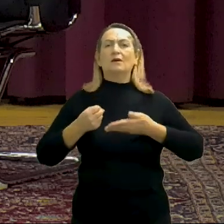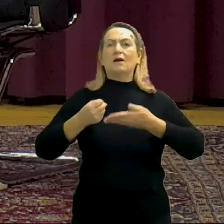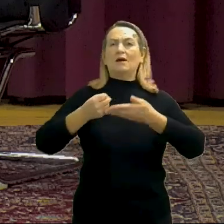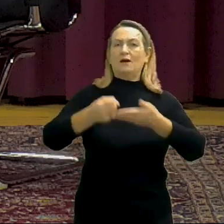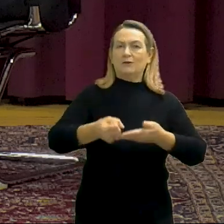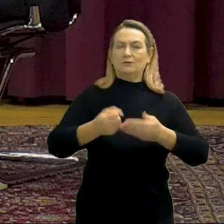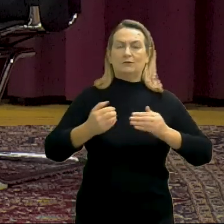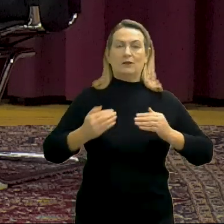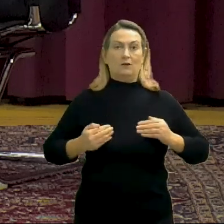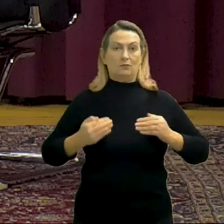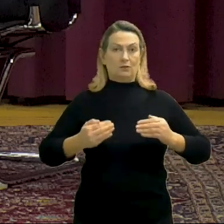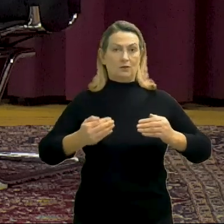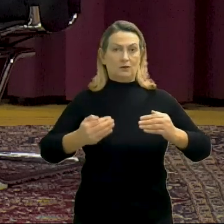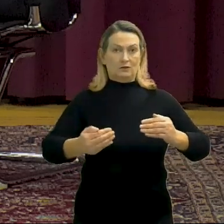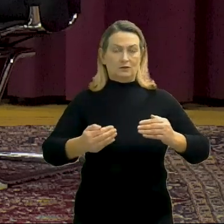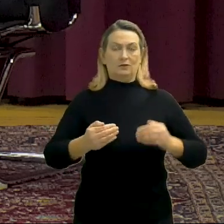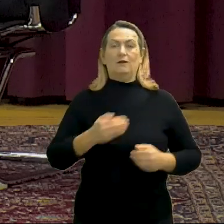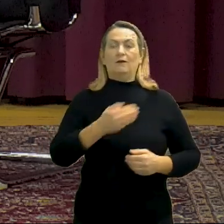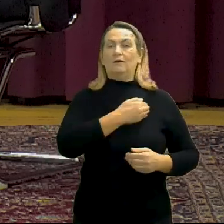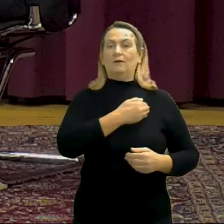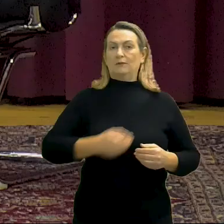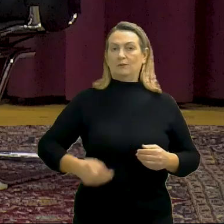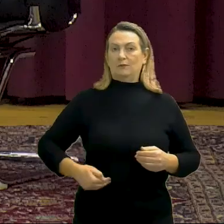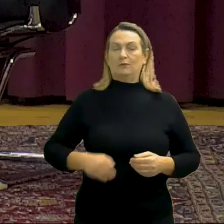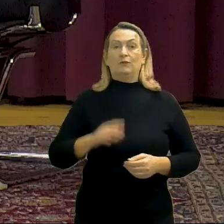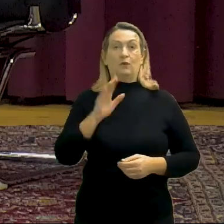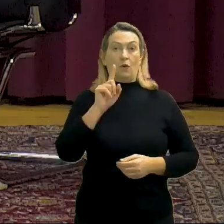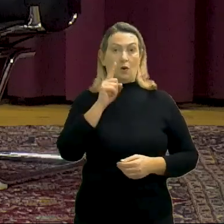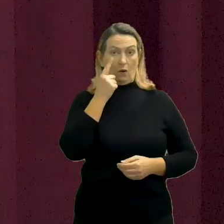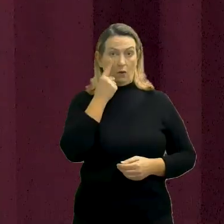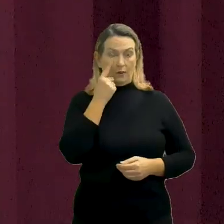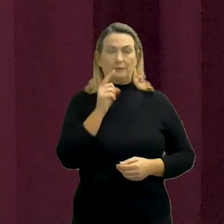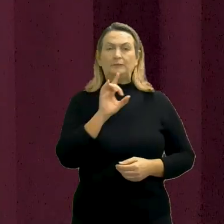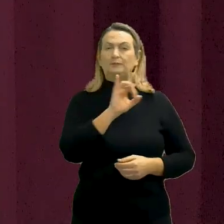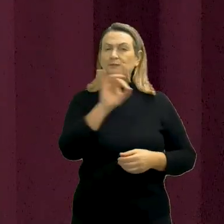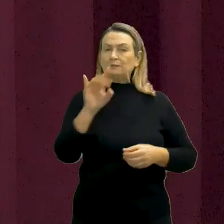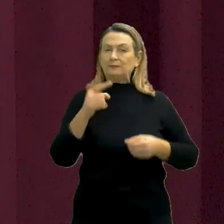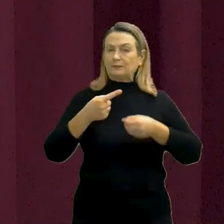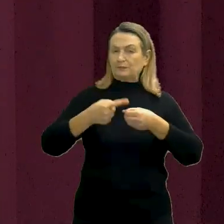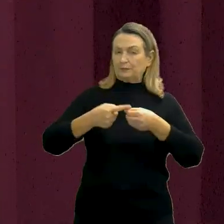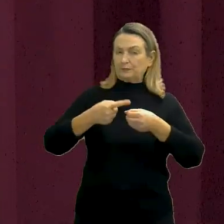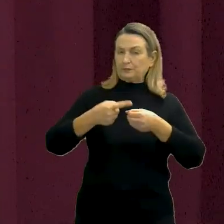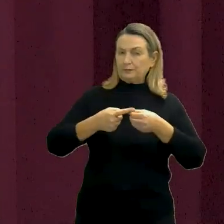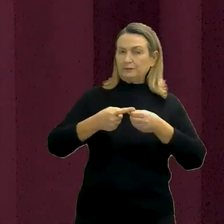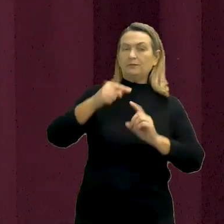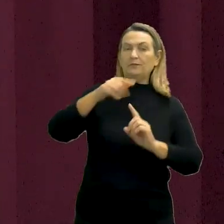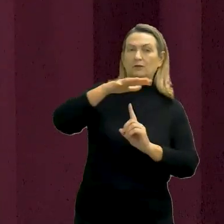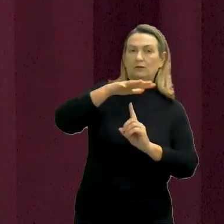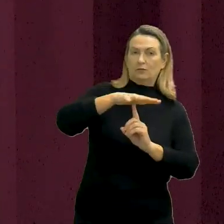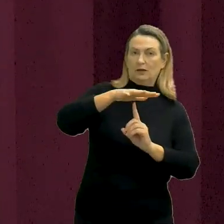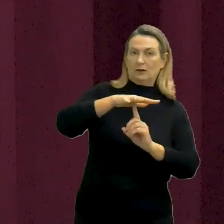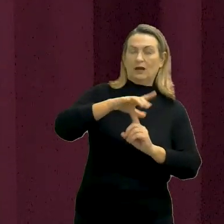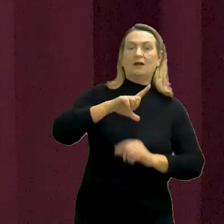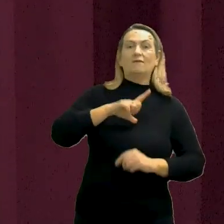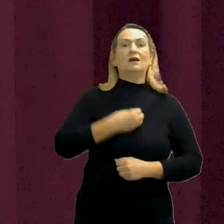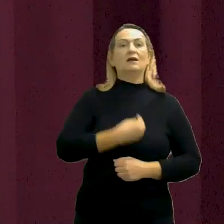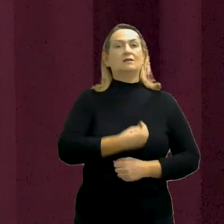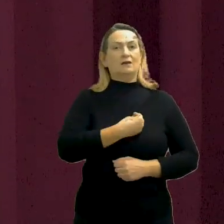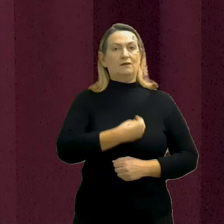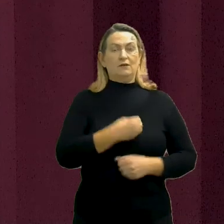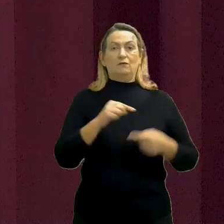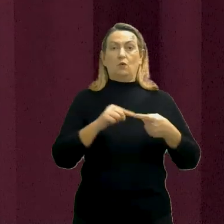população entender em cada cidade em cada município do estado do Paraná lá vai estar presente o Juiz Eleitoral e o promotor